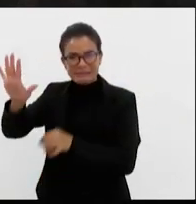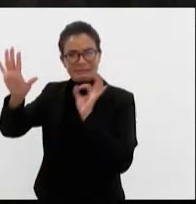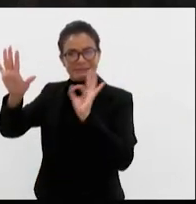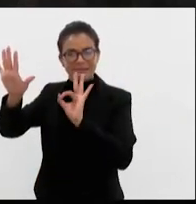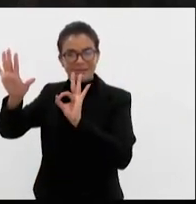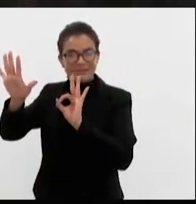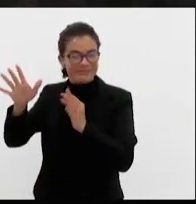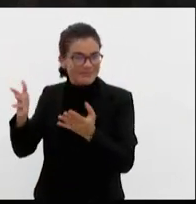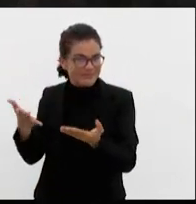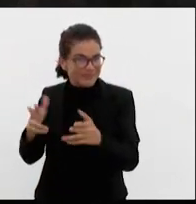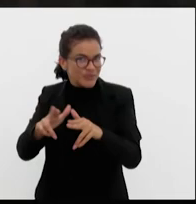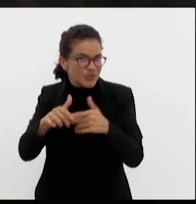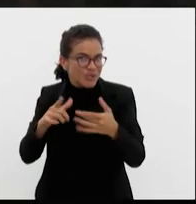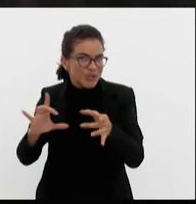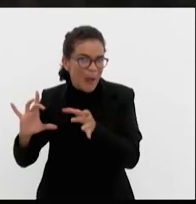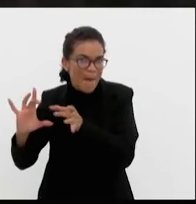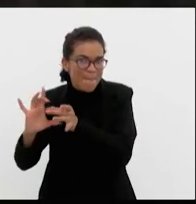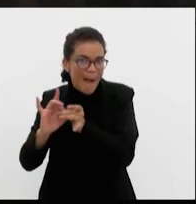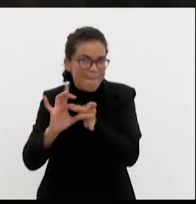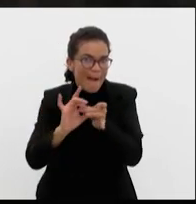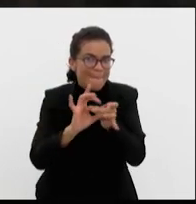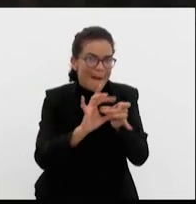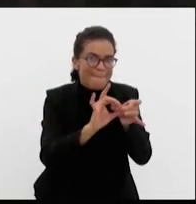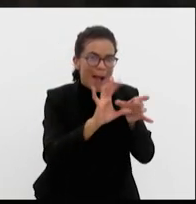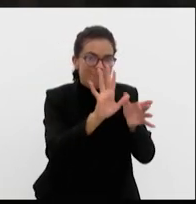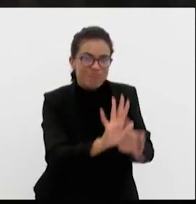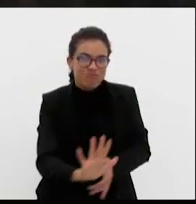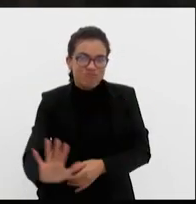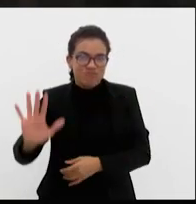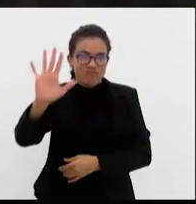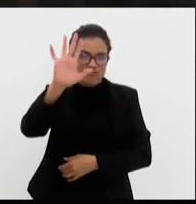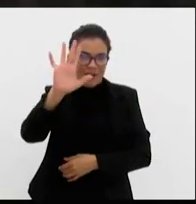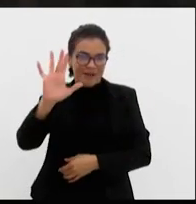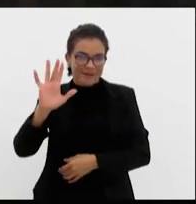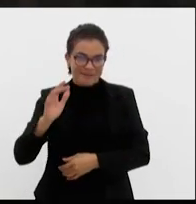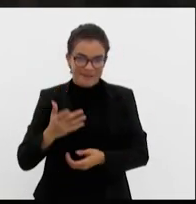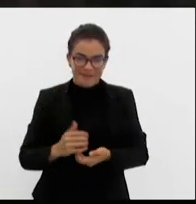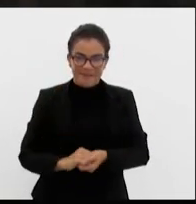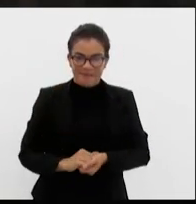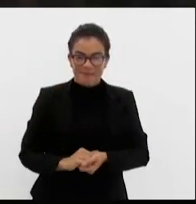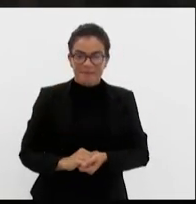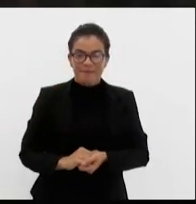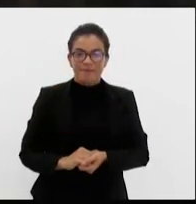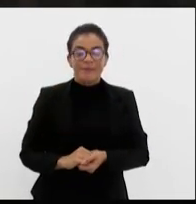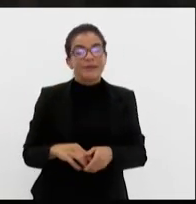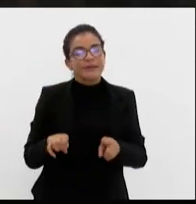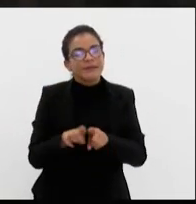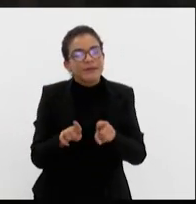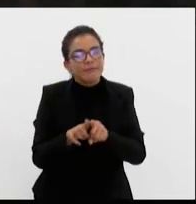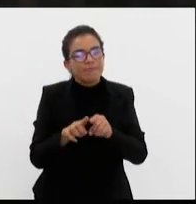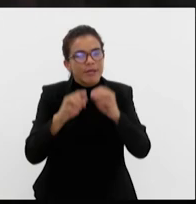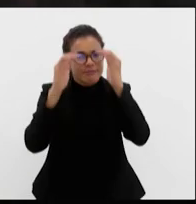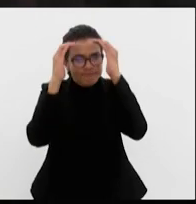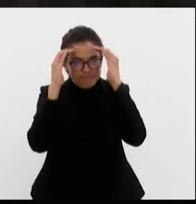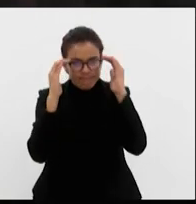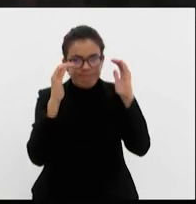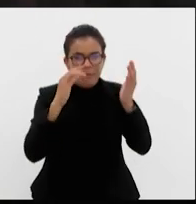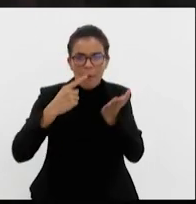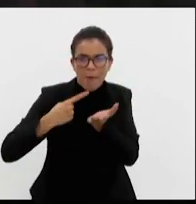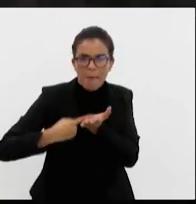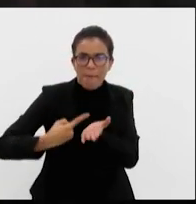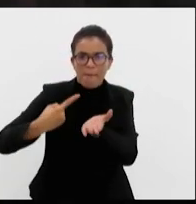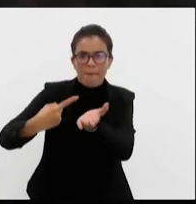nós somos uma nação federada. Né? E respeitar o Pacto